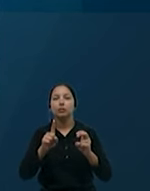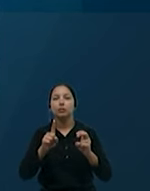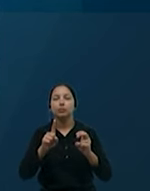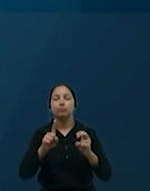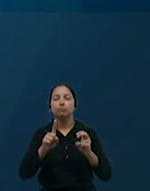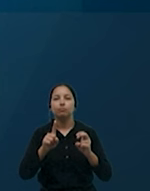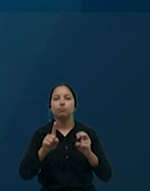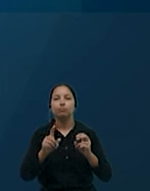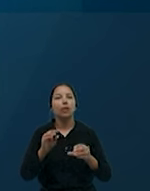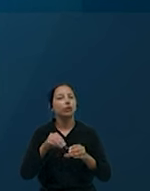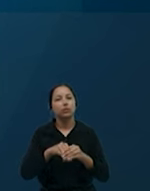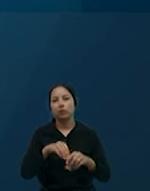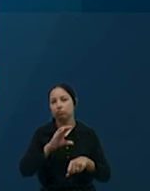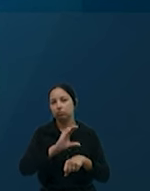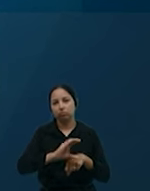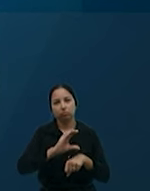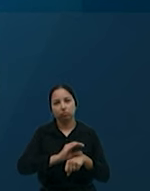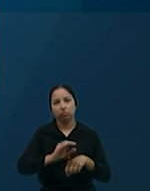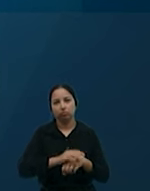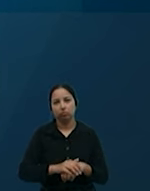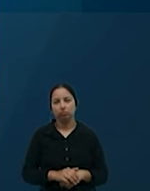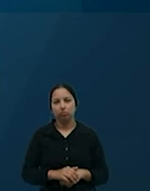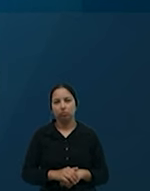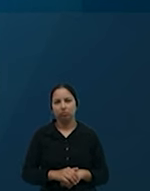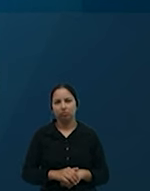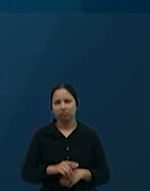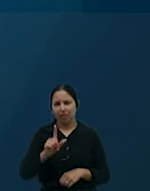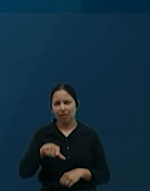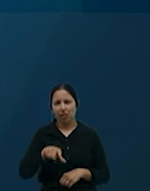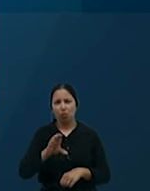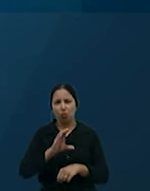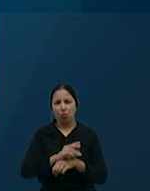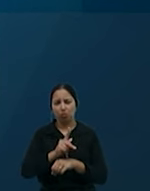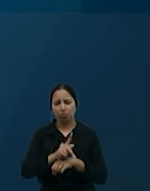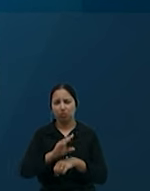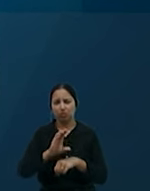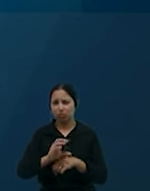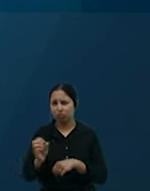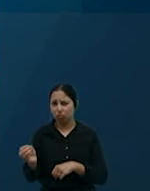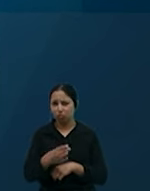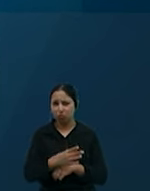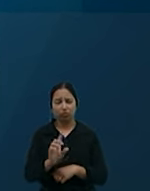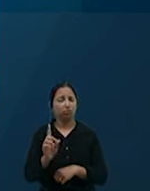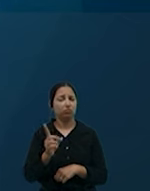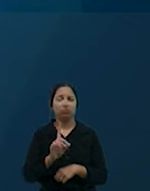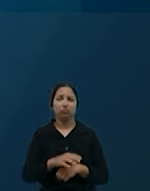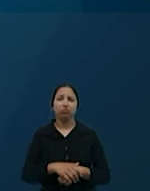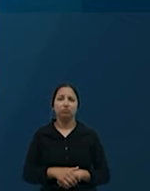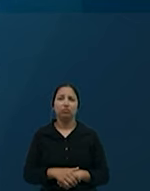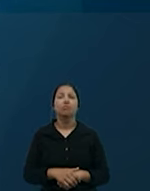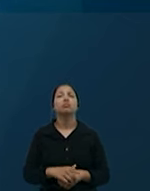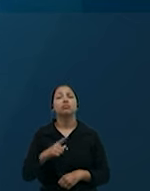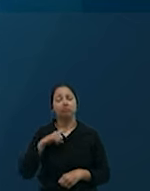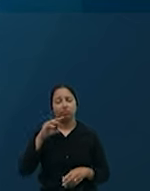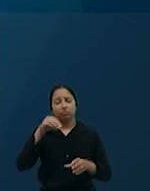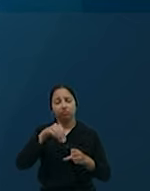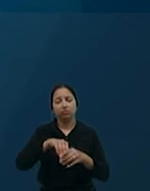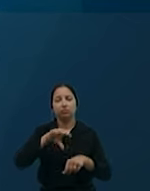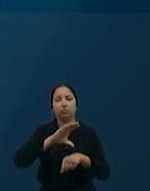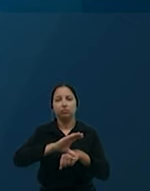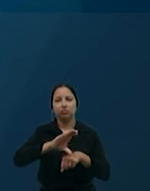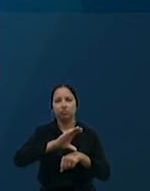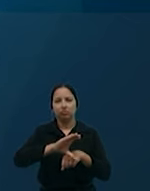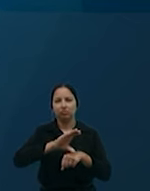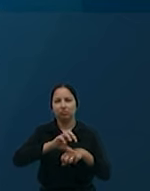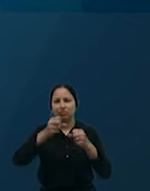Código de Processo Civil que inaugura a regulamentação desse tema. Na verdade, está lá na Constituição, quando diz